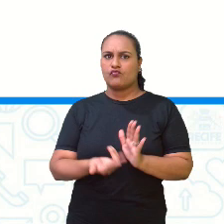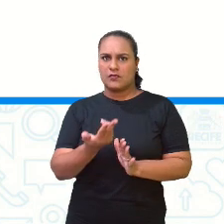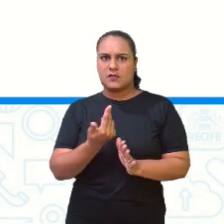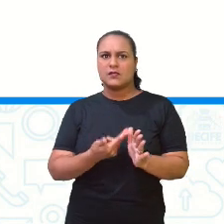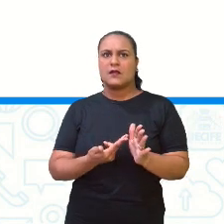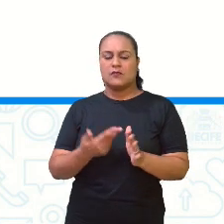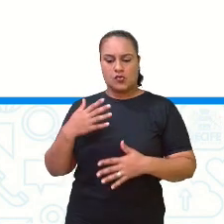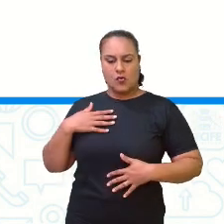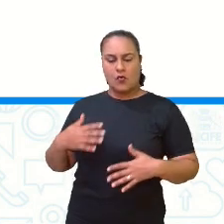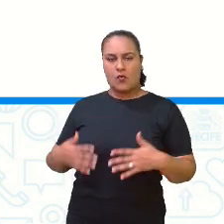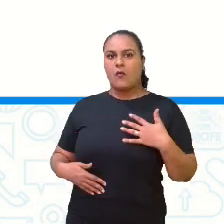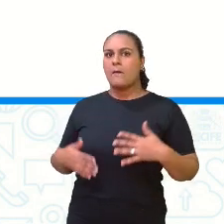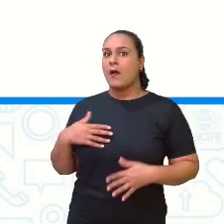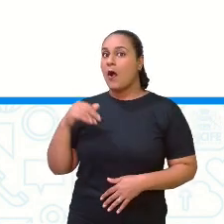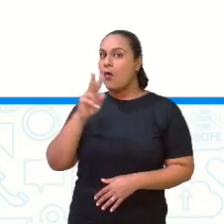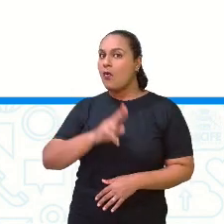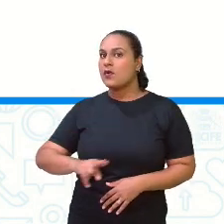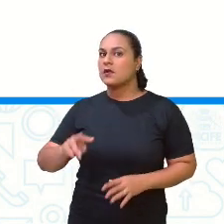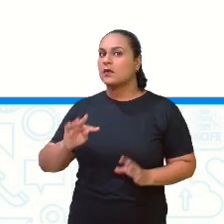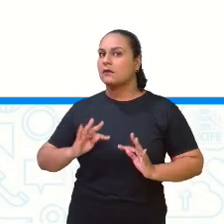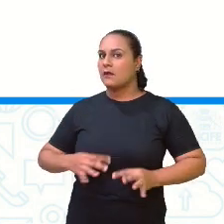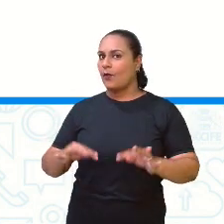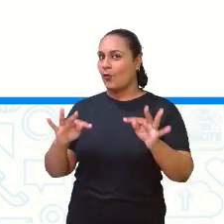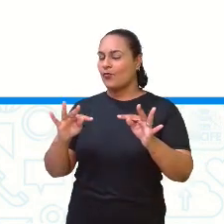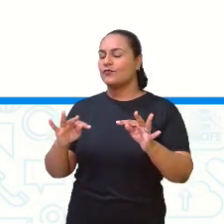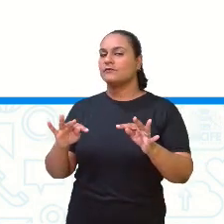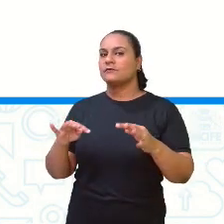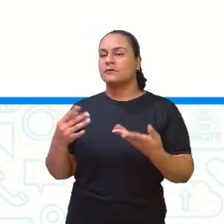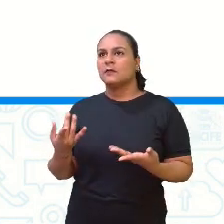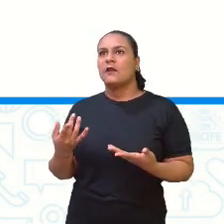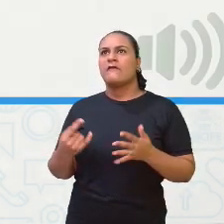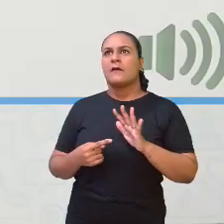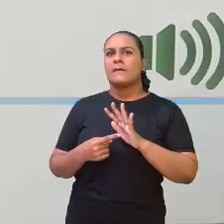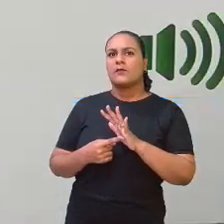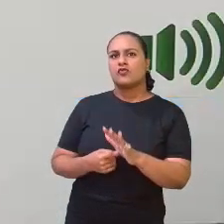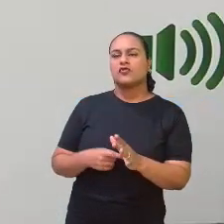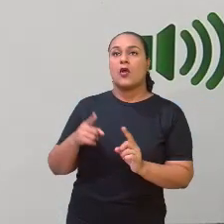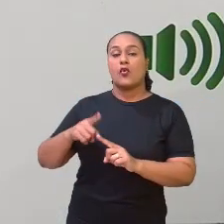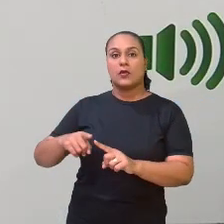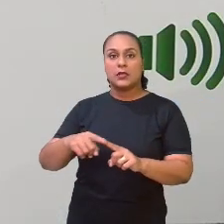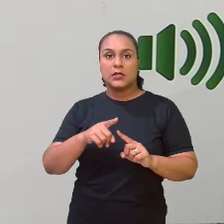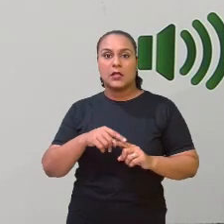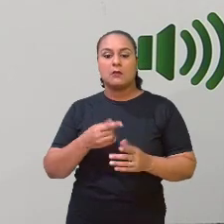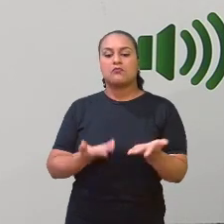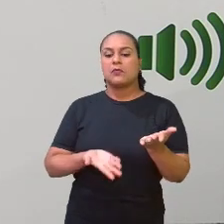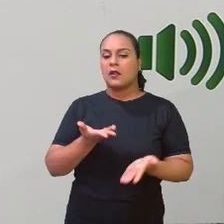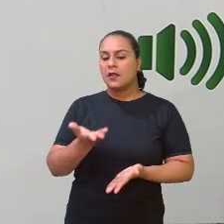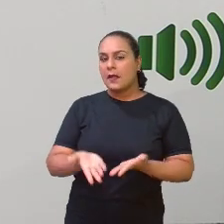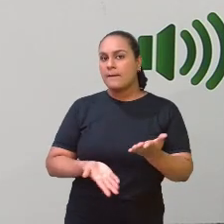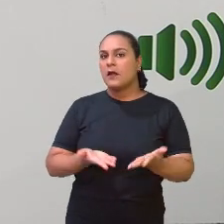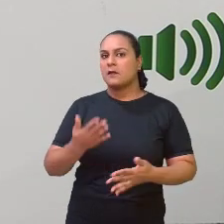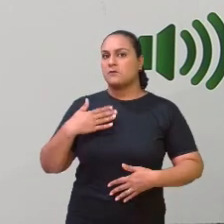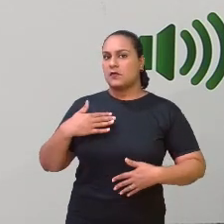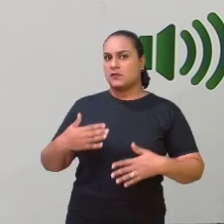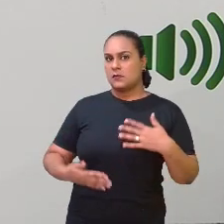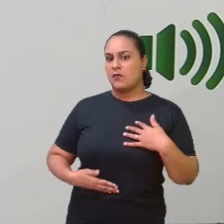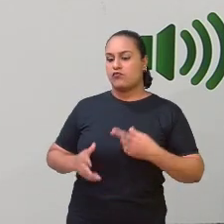do corpo humano. E aí ele vai indicar o tipo de tratamento que você precisa, tudo isso através de